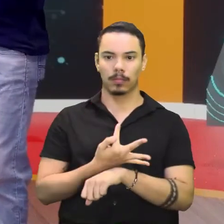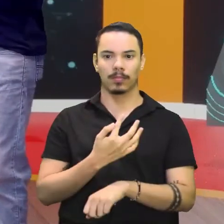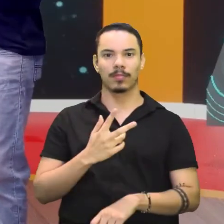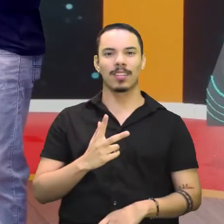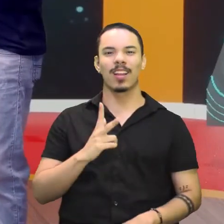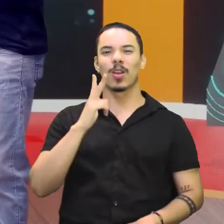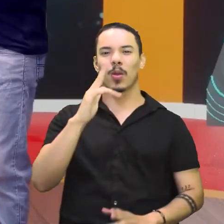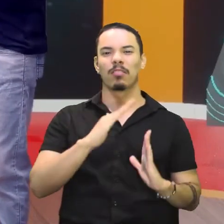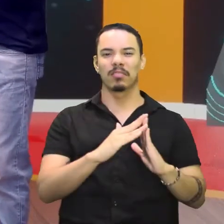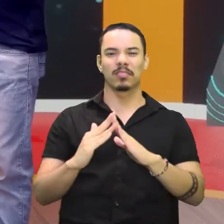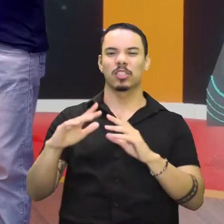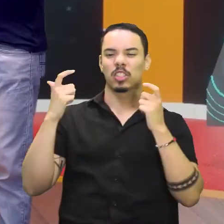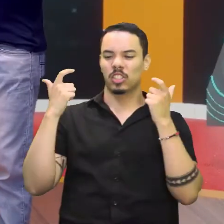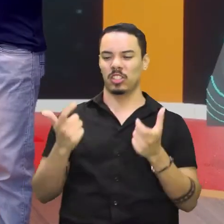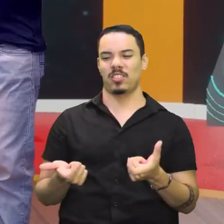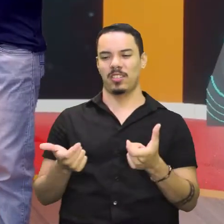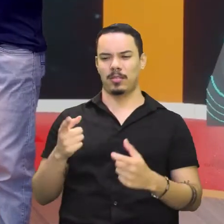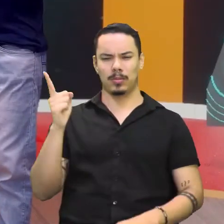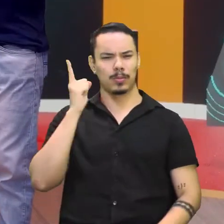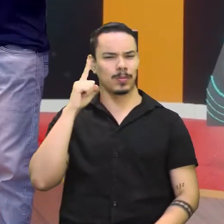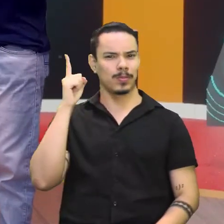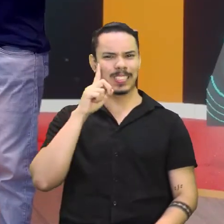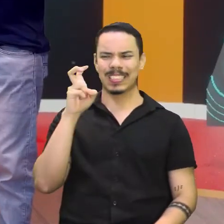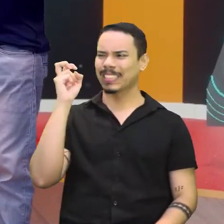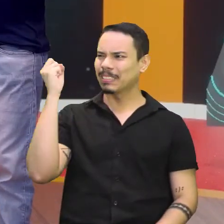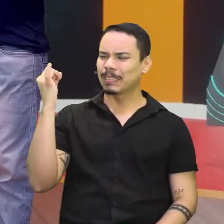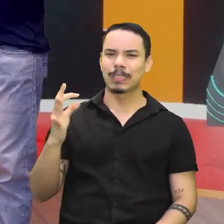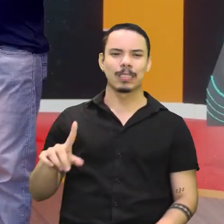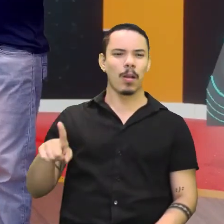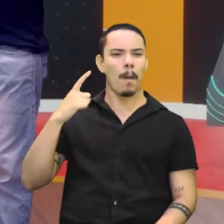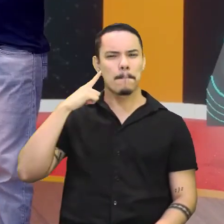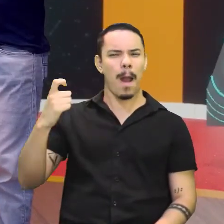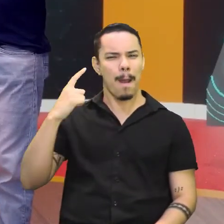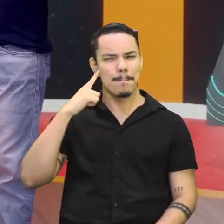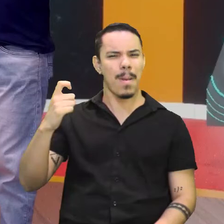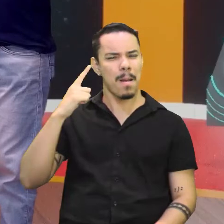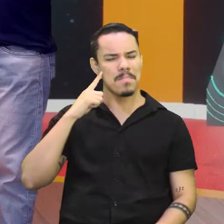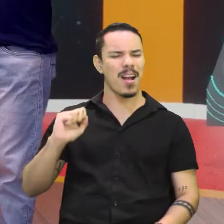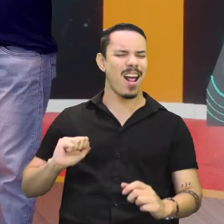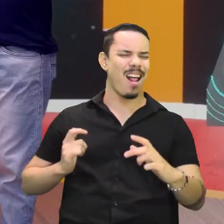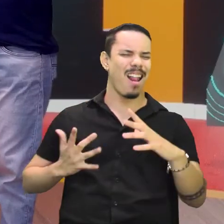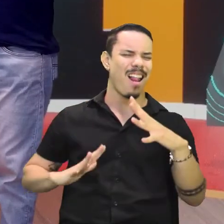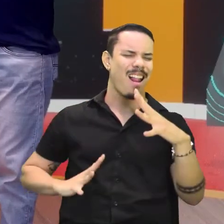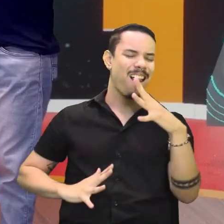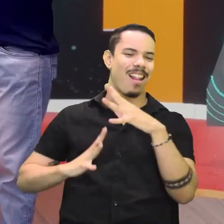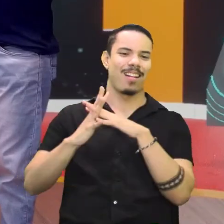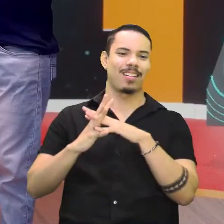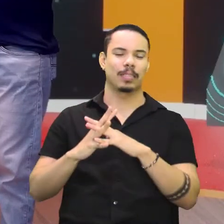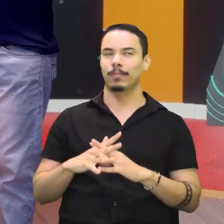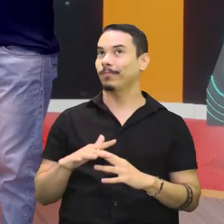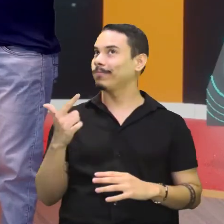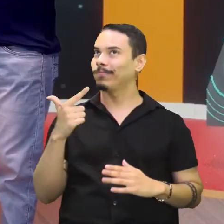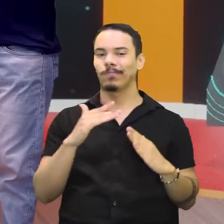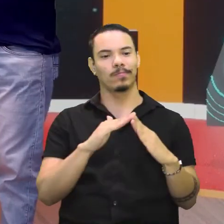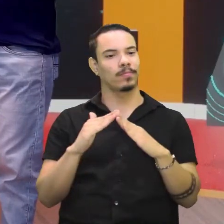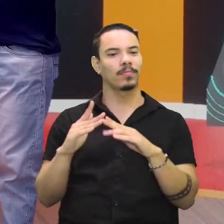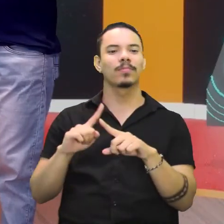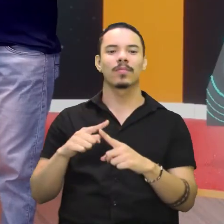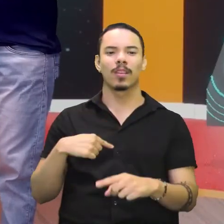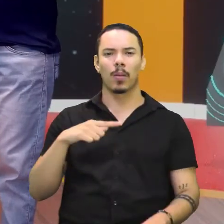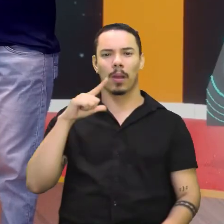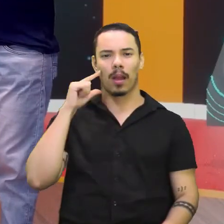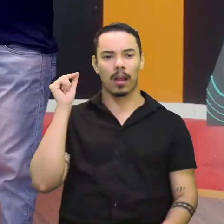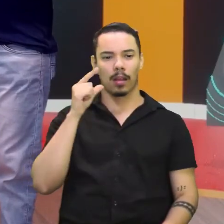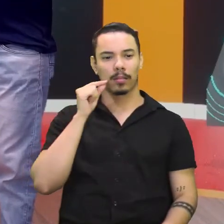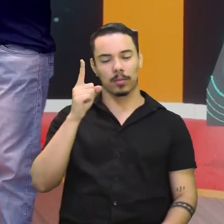chato que todo dia, 5 horas da manhã, liga o som. Sabe, numa altura razoável. Eu não tenho um vizinho chato, mas eu tenho uma gata chata, que